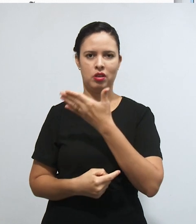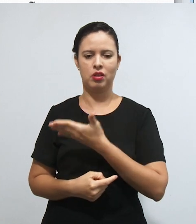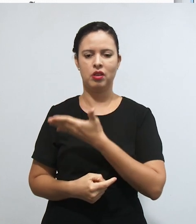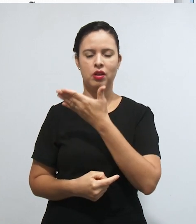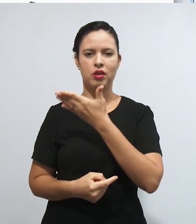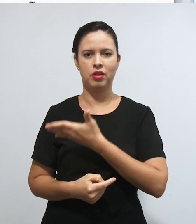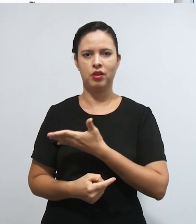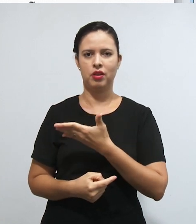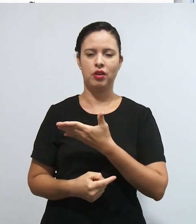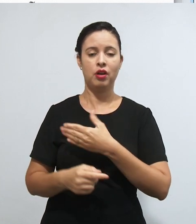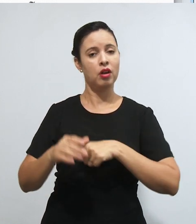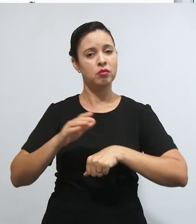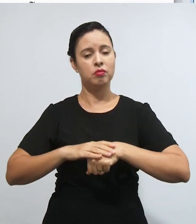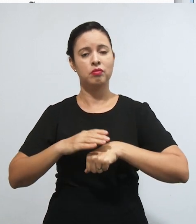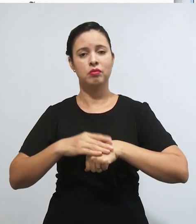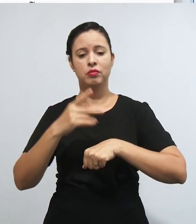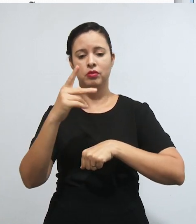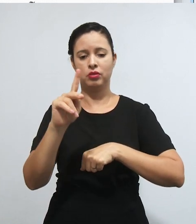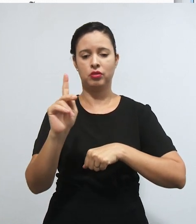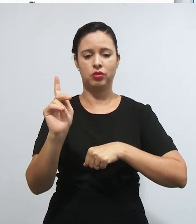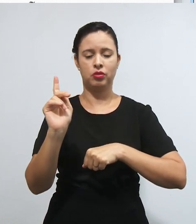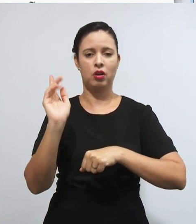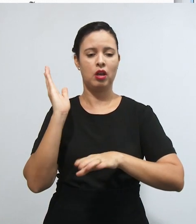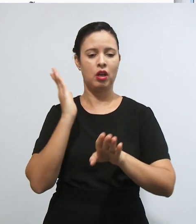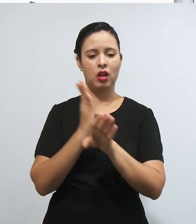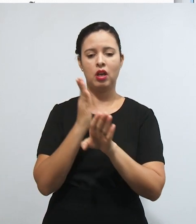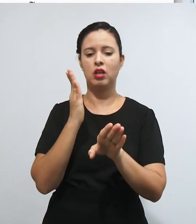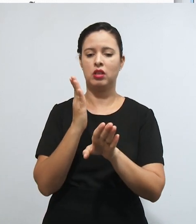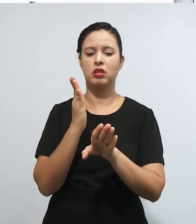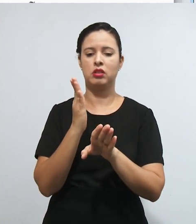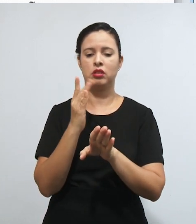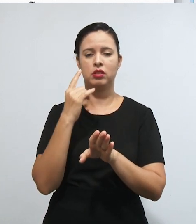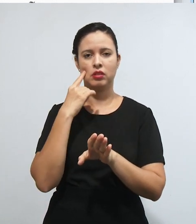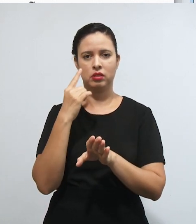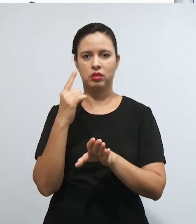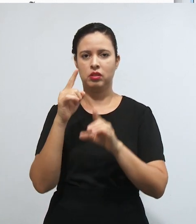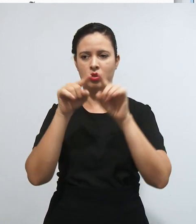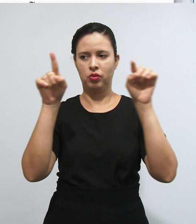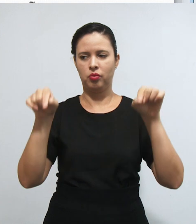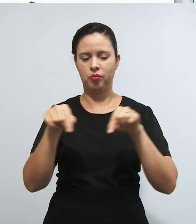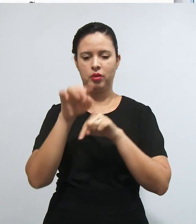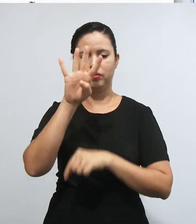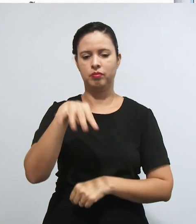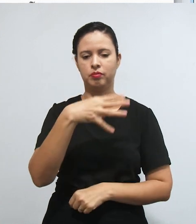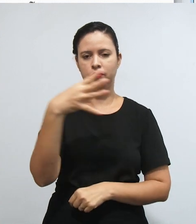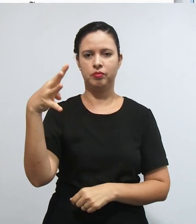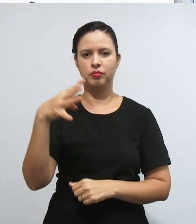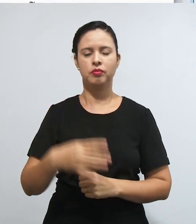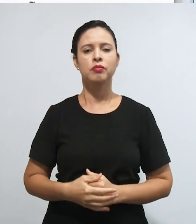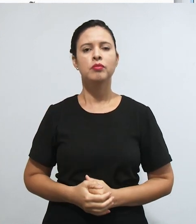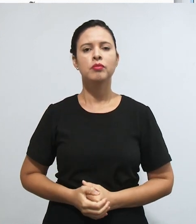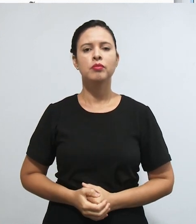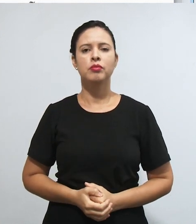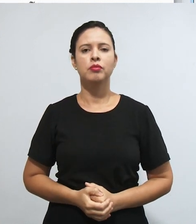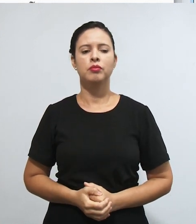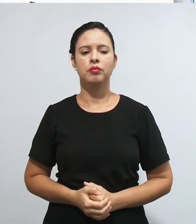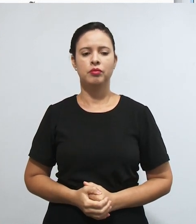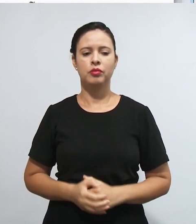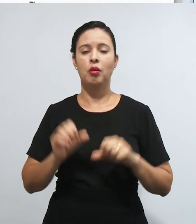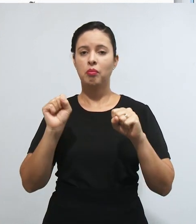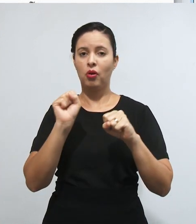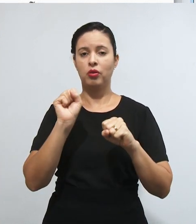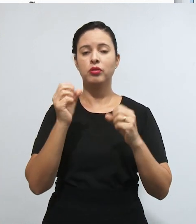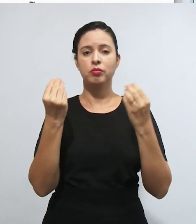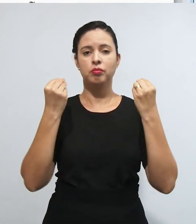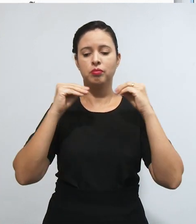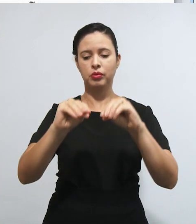Do tamanho que você quer. Aí você clica aqui no tamanho desejado, ele vai criar essa tabela aqui no meio para você inserir as informações. Você pode inserir